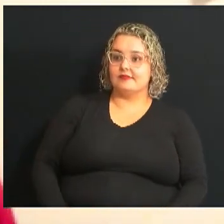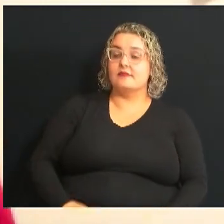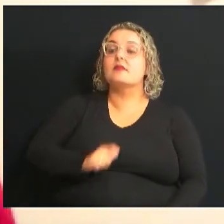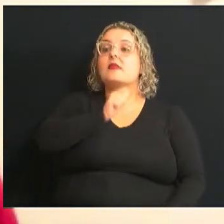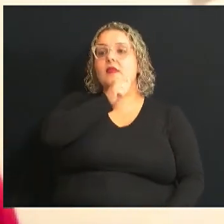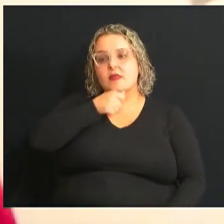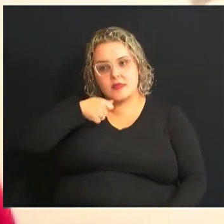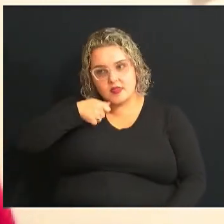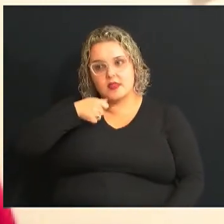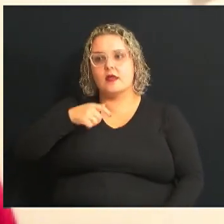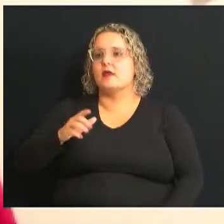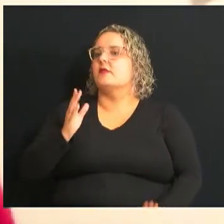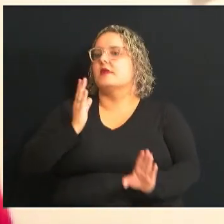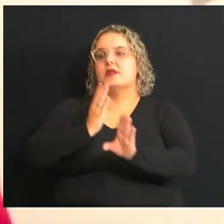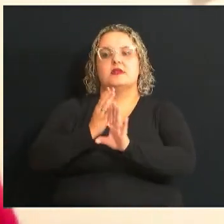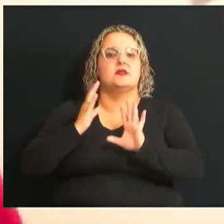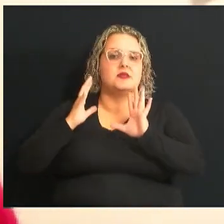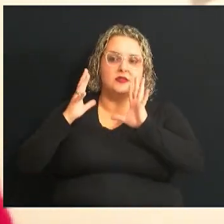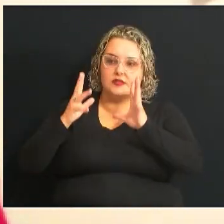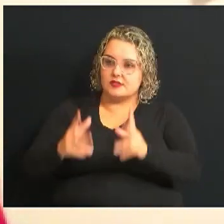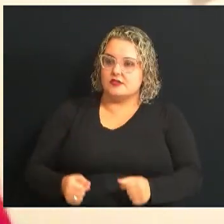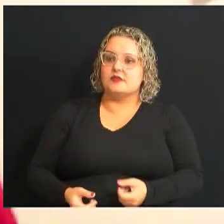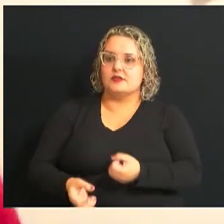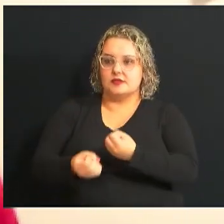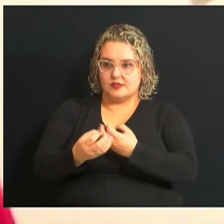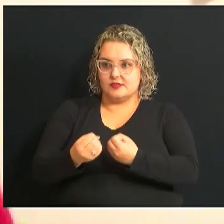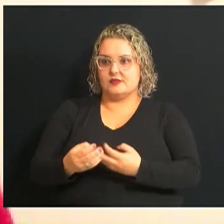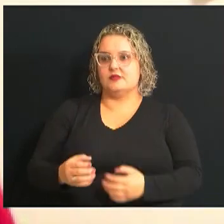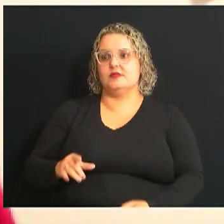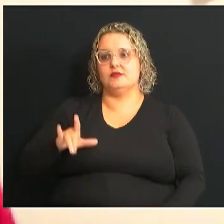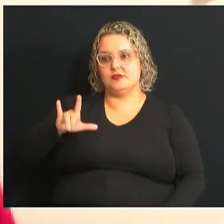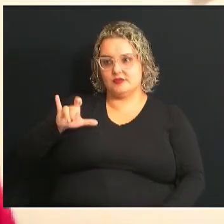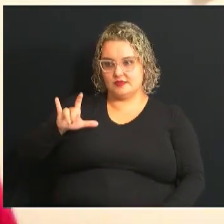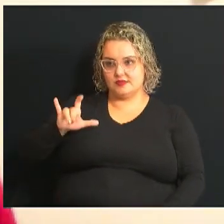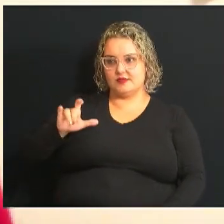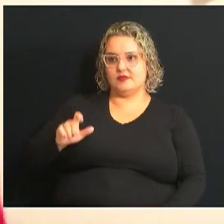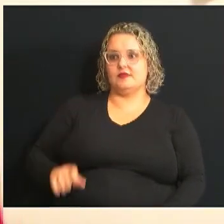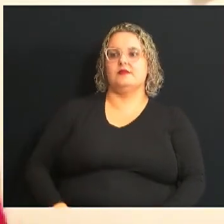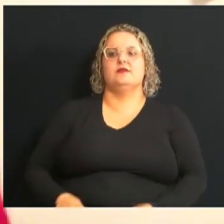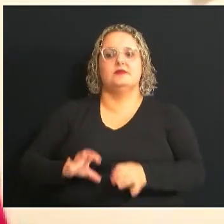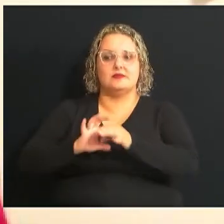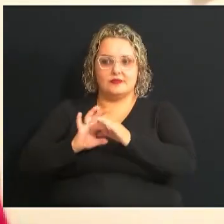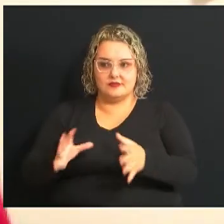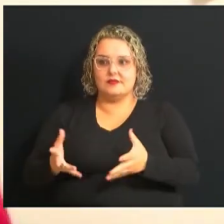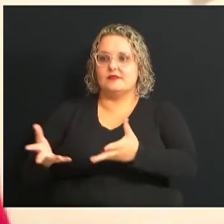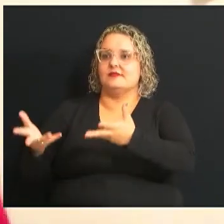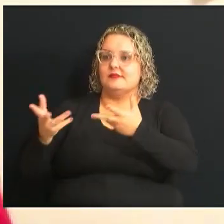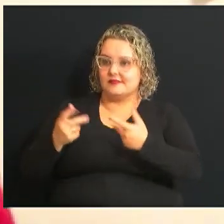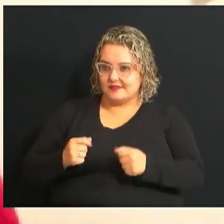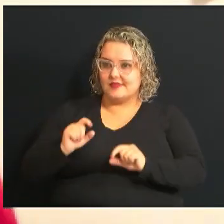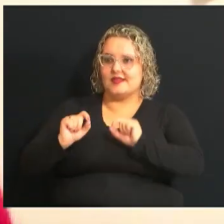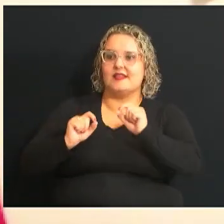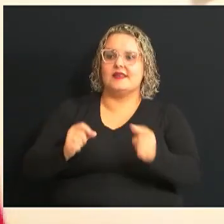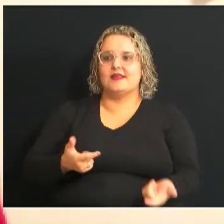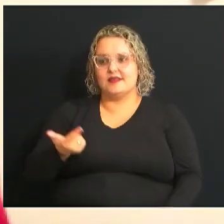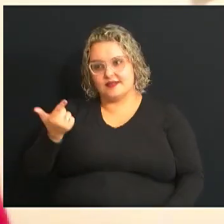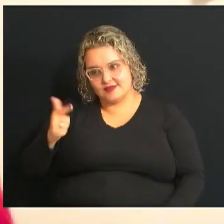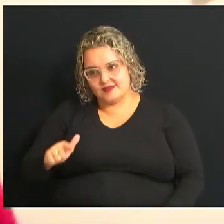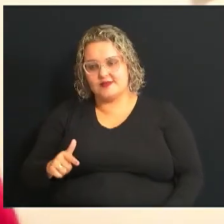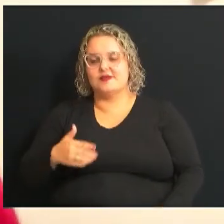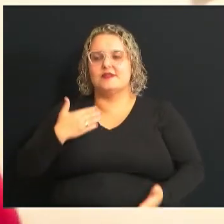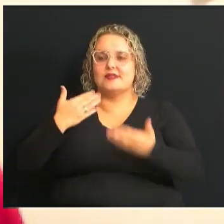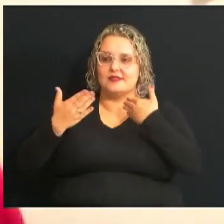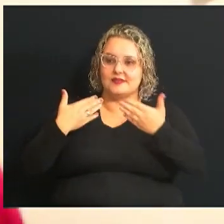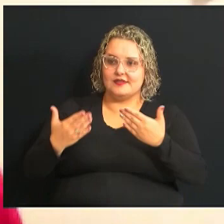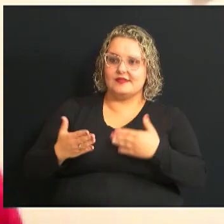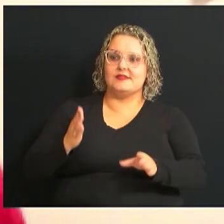mas também você encontra todas as informações do livro no meu Instagram, então eu deixo aqui meu convite para quem quiser continuar essa conversa, quem quiser